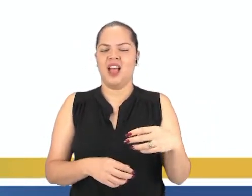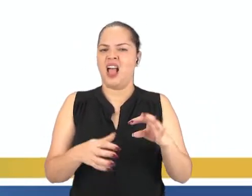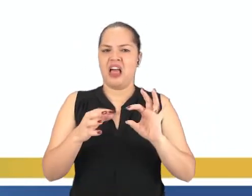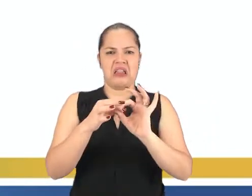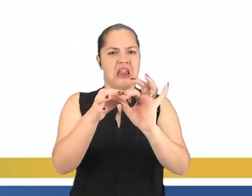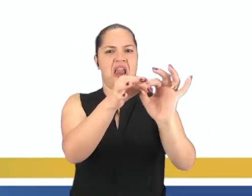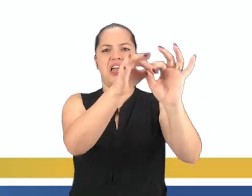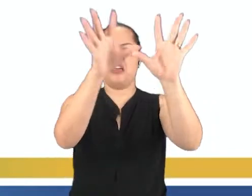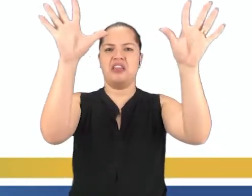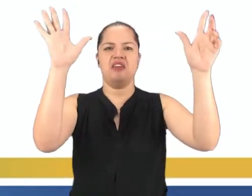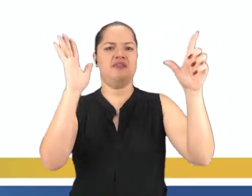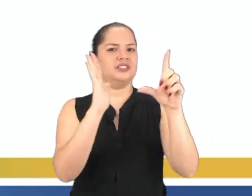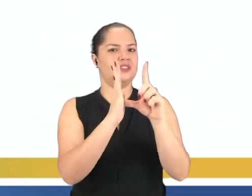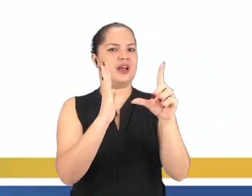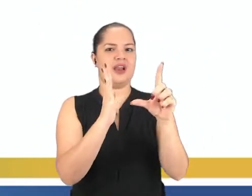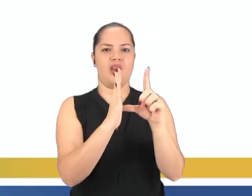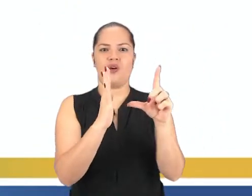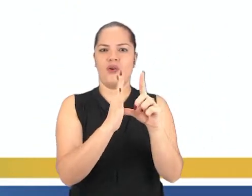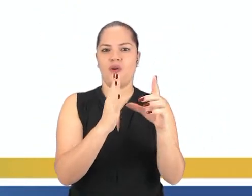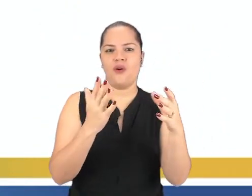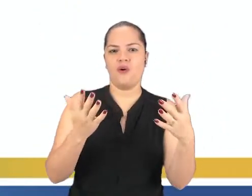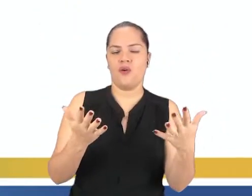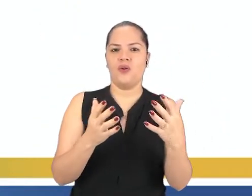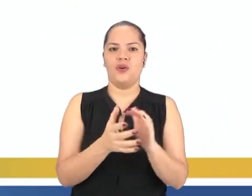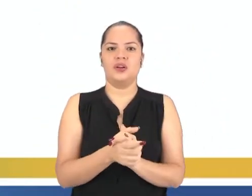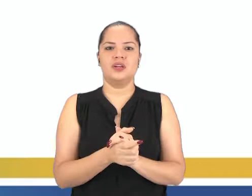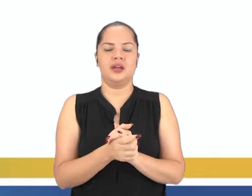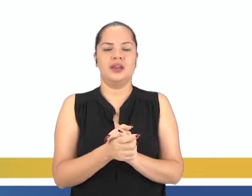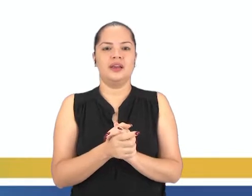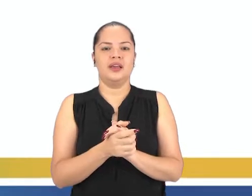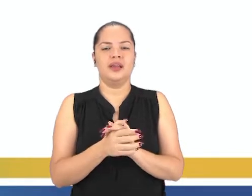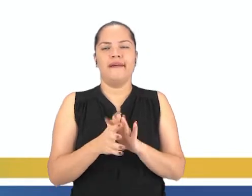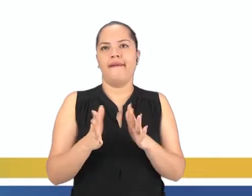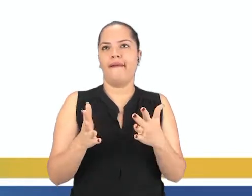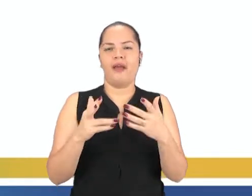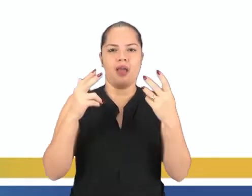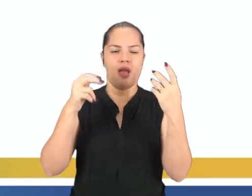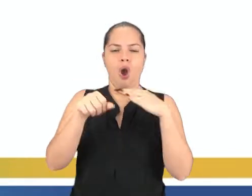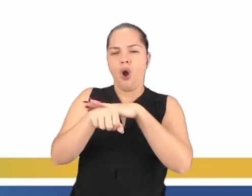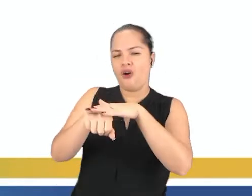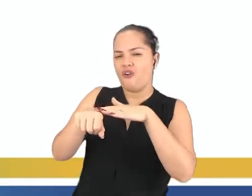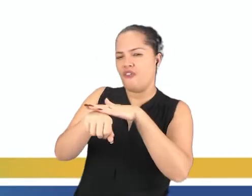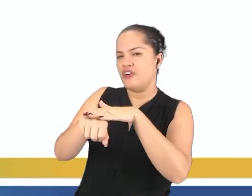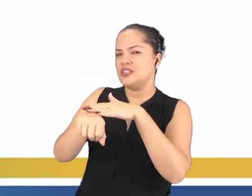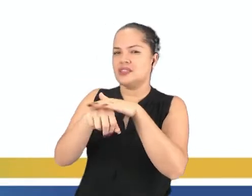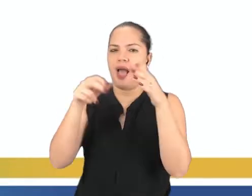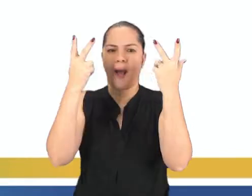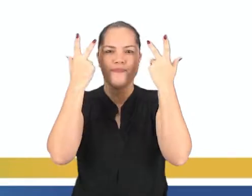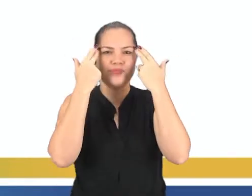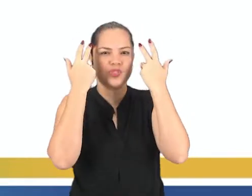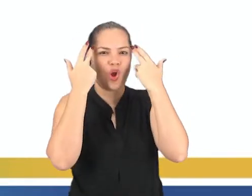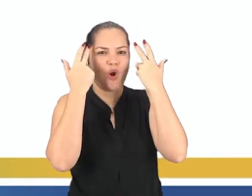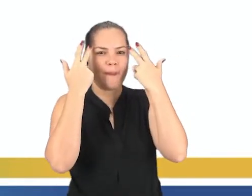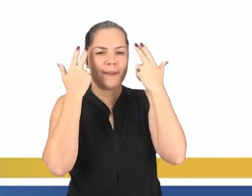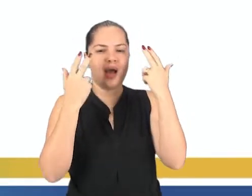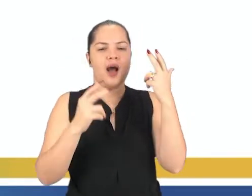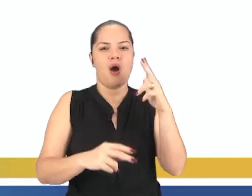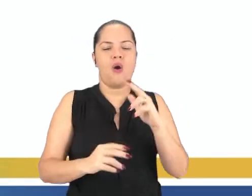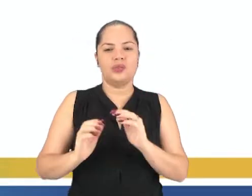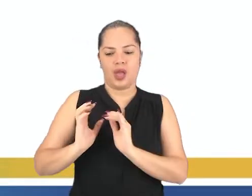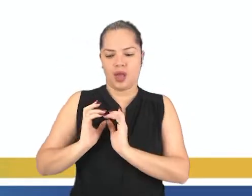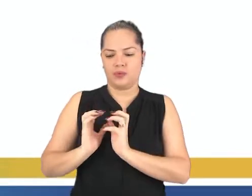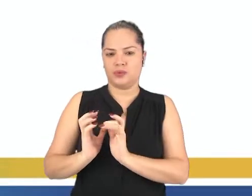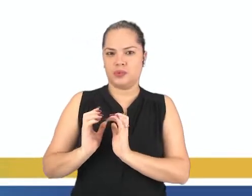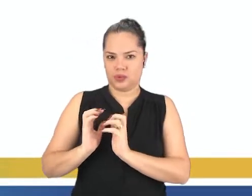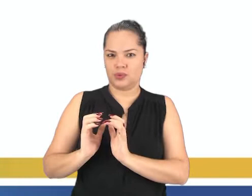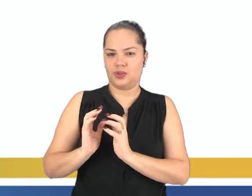fazer tantos movimentos lentos e me forçando a conversar com o vendedor. Estou no espectro autista e é muito